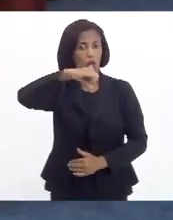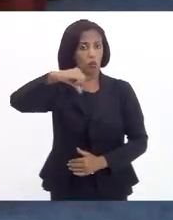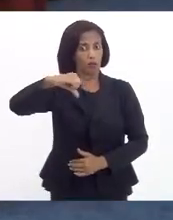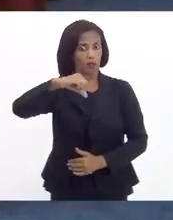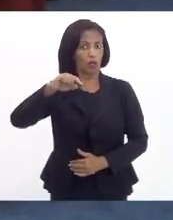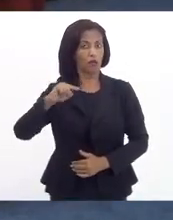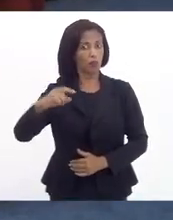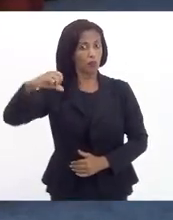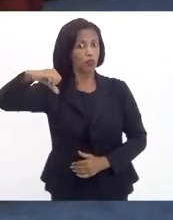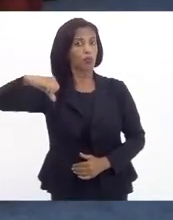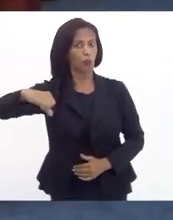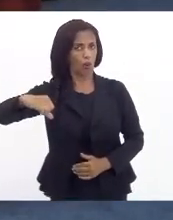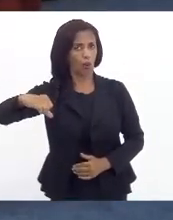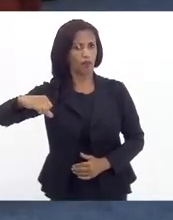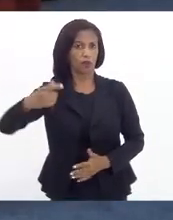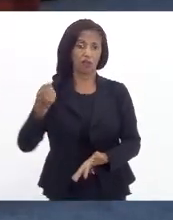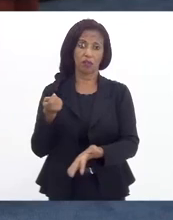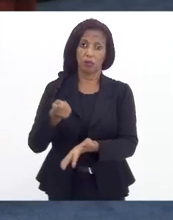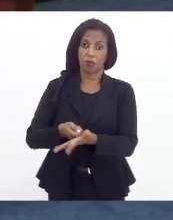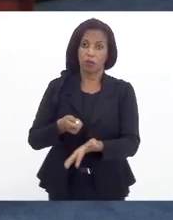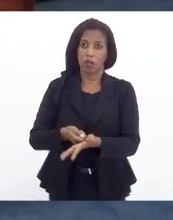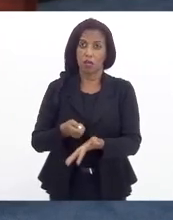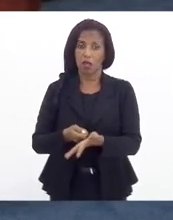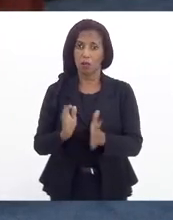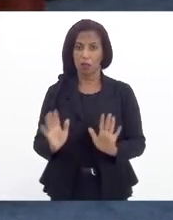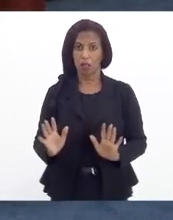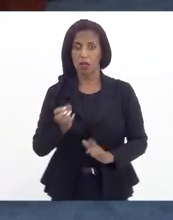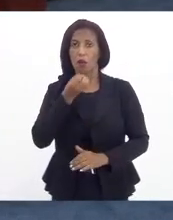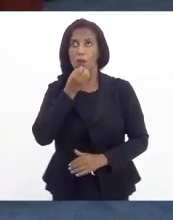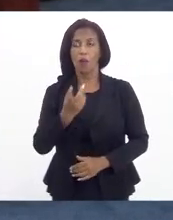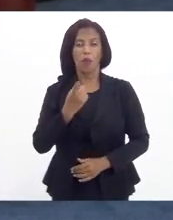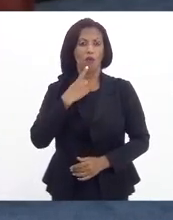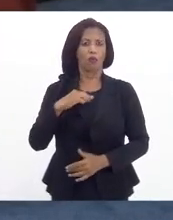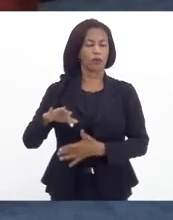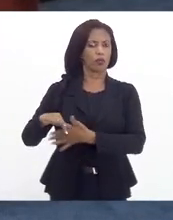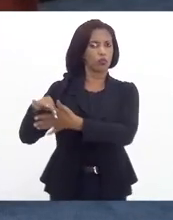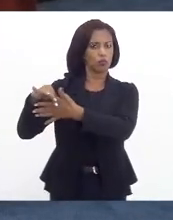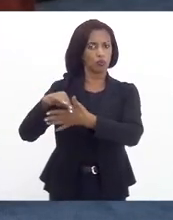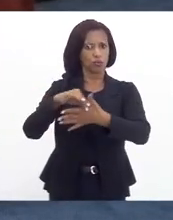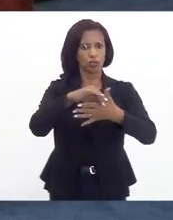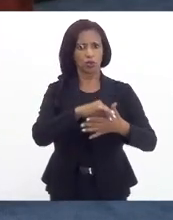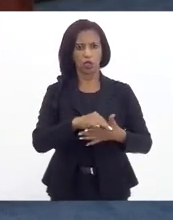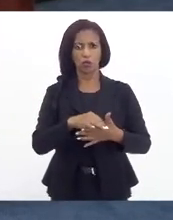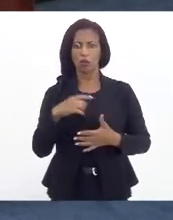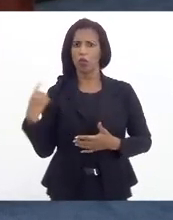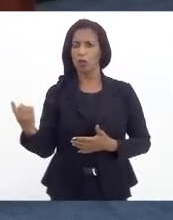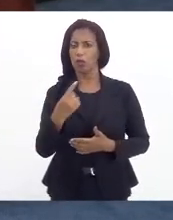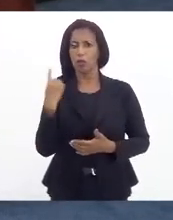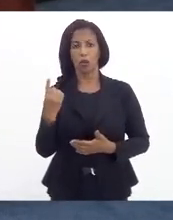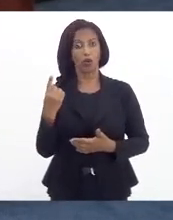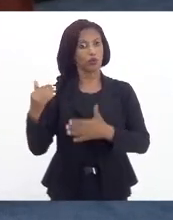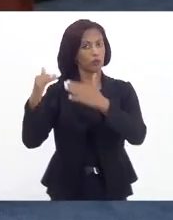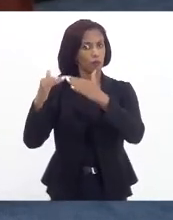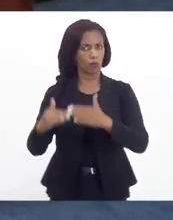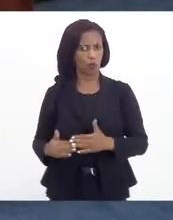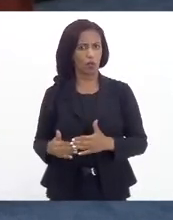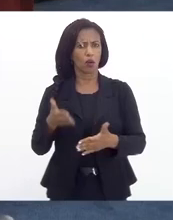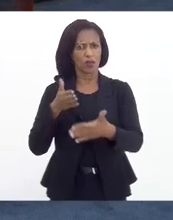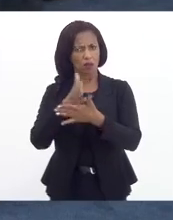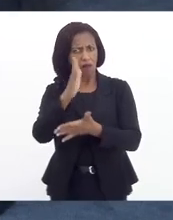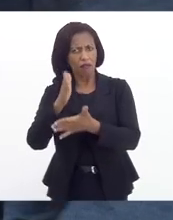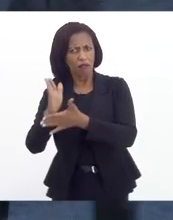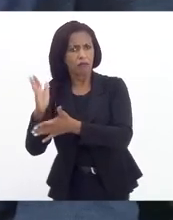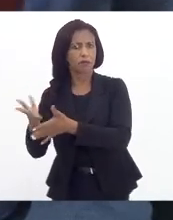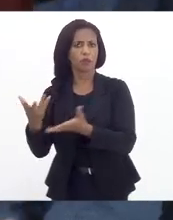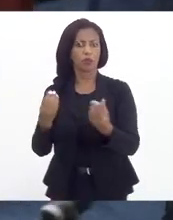boa vontade, por determinação dos líderes, que nós não teremos esse acordo. Porque nós avançamos muito,